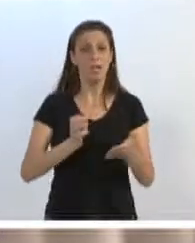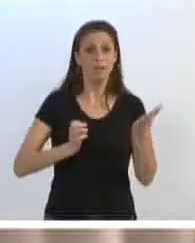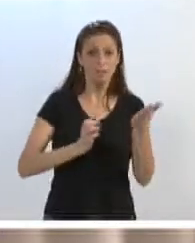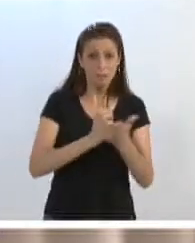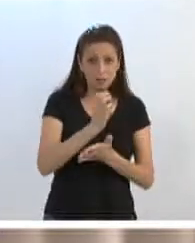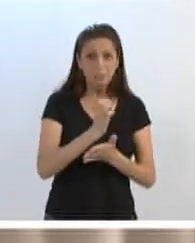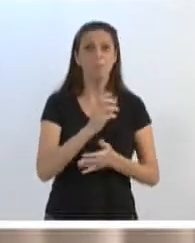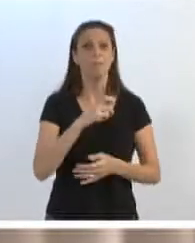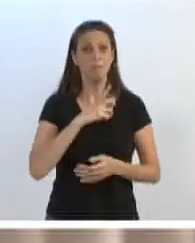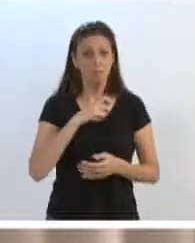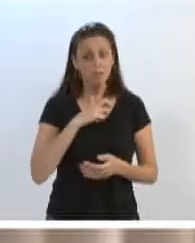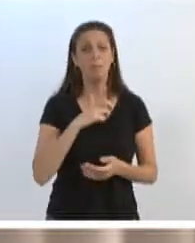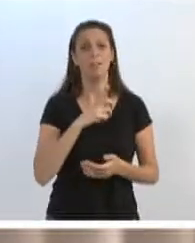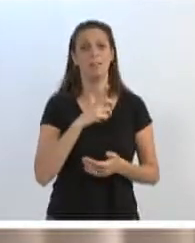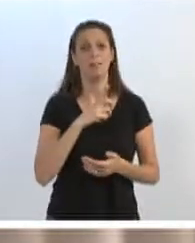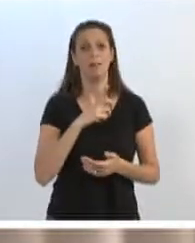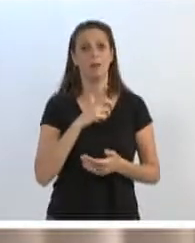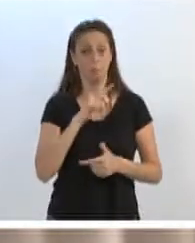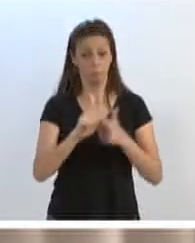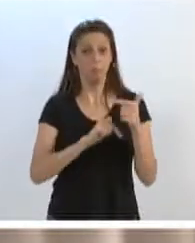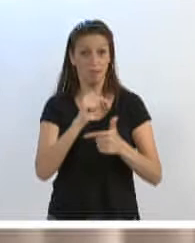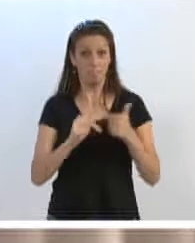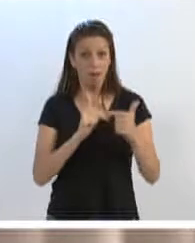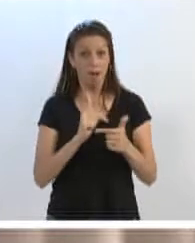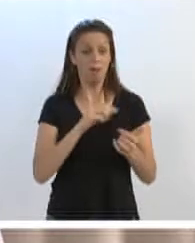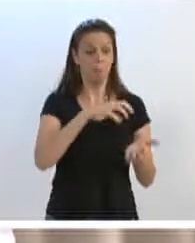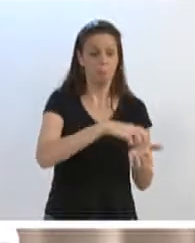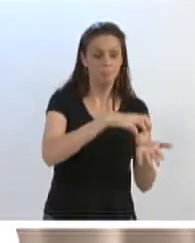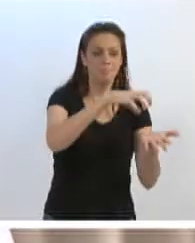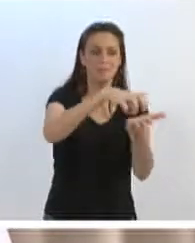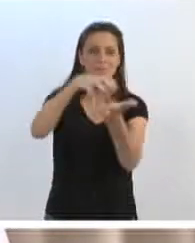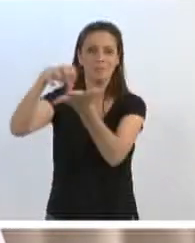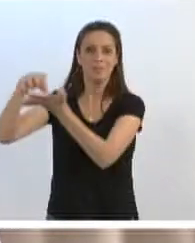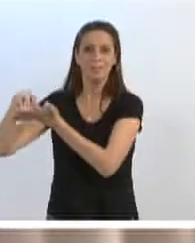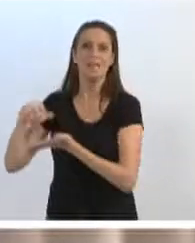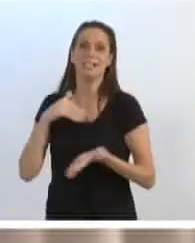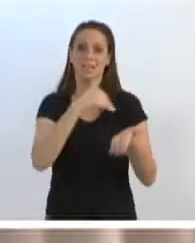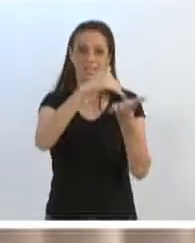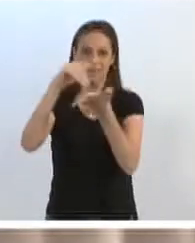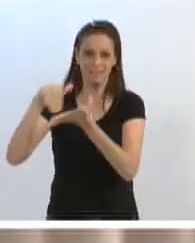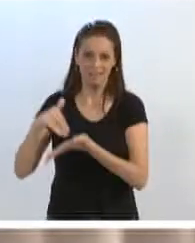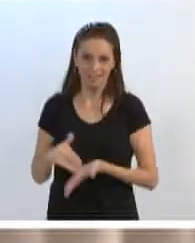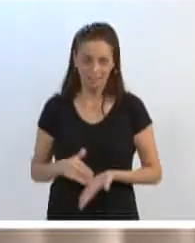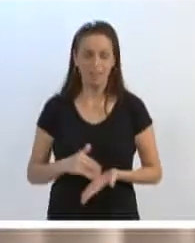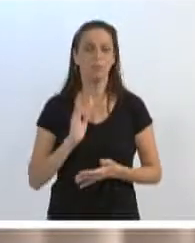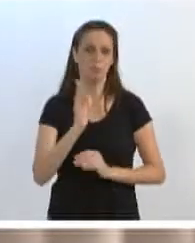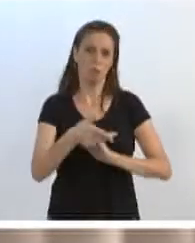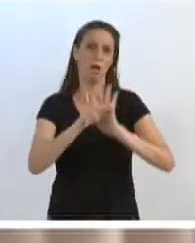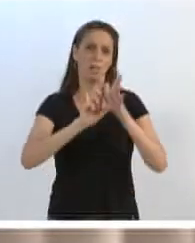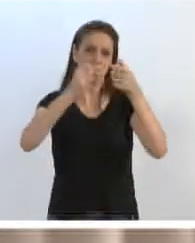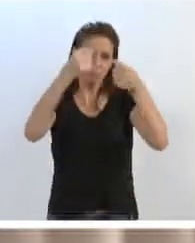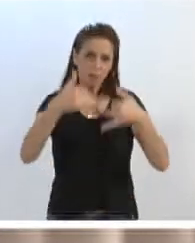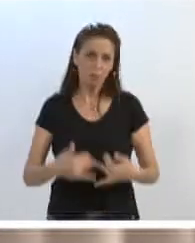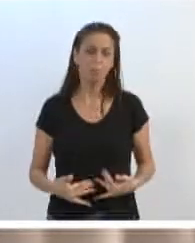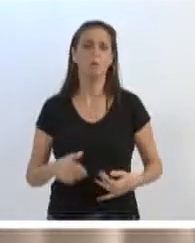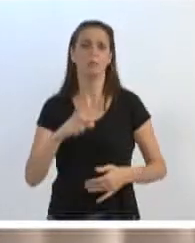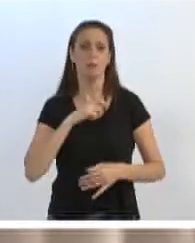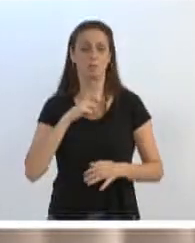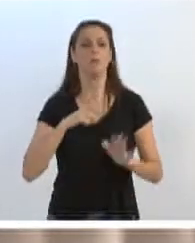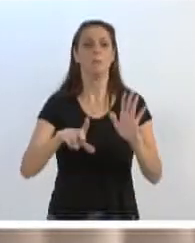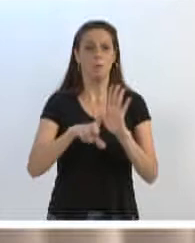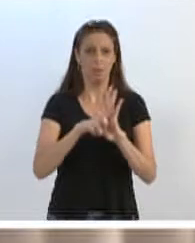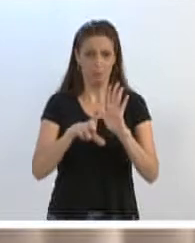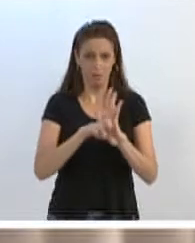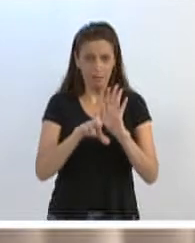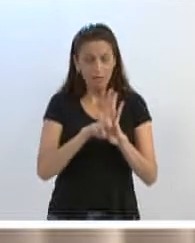marco antônio da morte ou seja o senhor muito bem lembrou que nós temos uma lei municipal a qual tem que ter uma equidade e um percentual de servidores